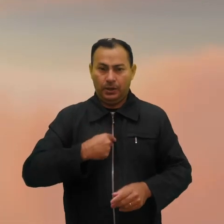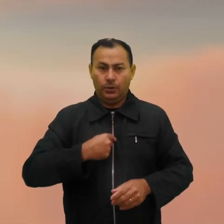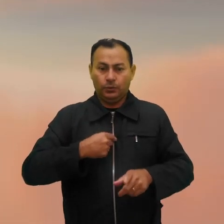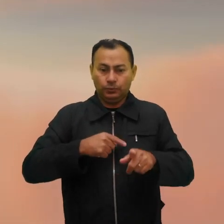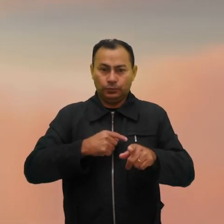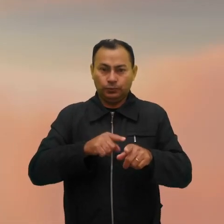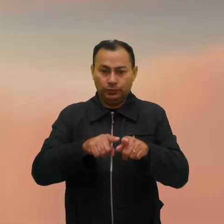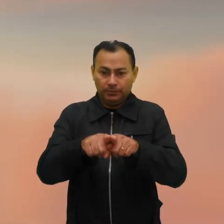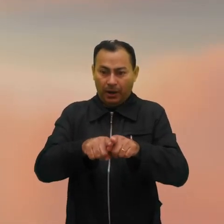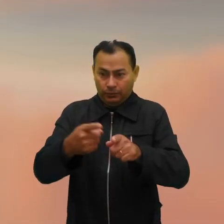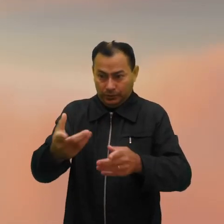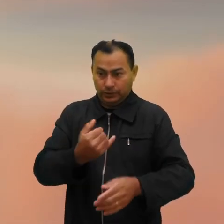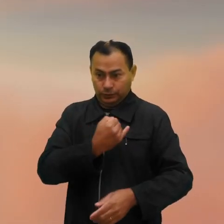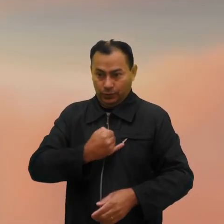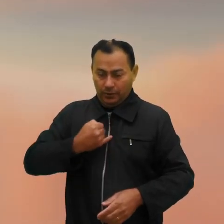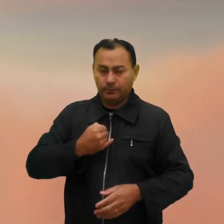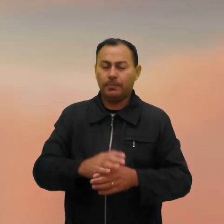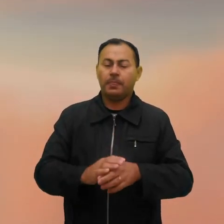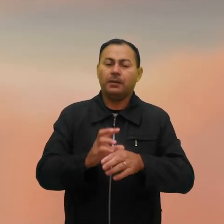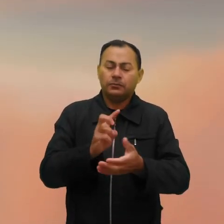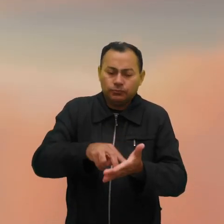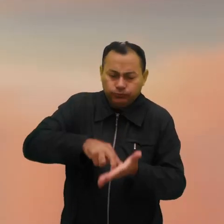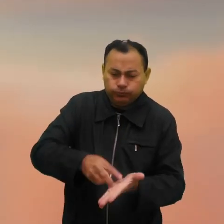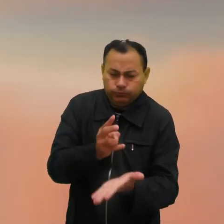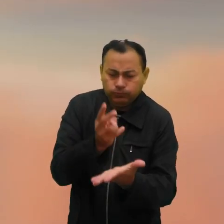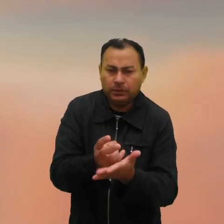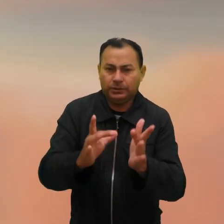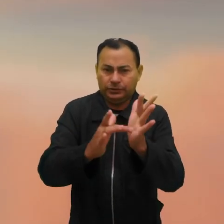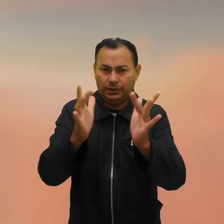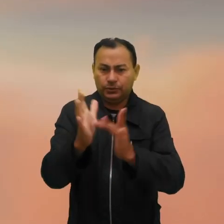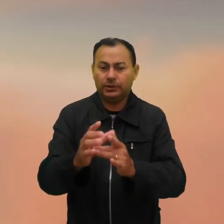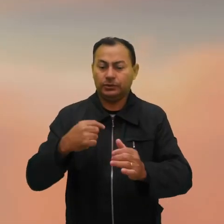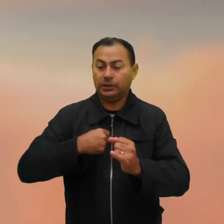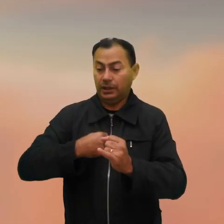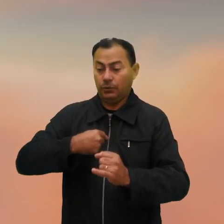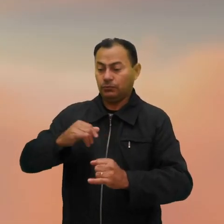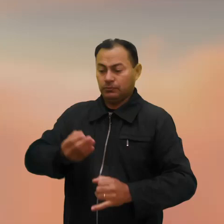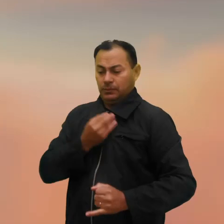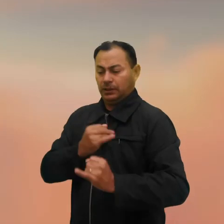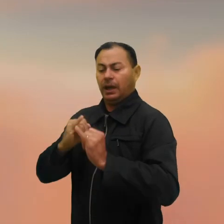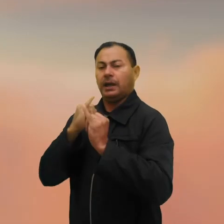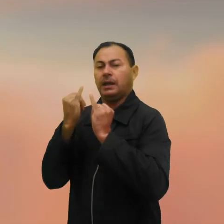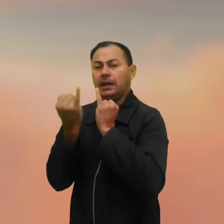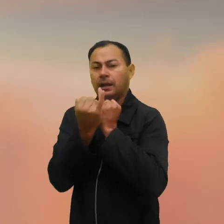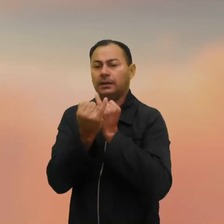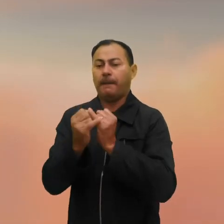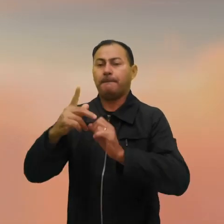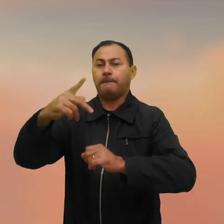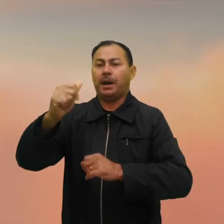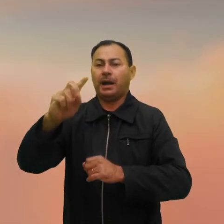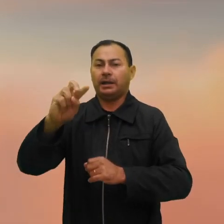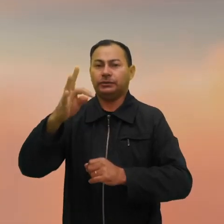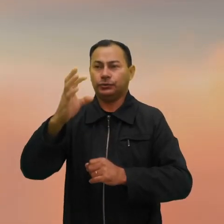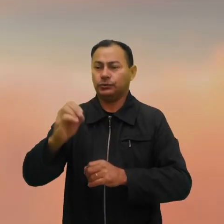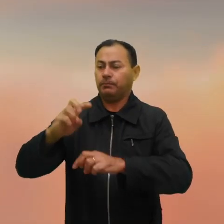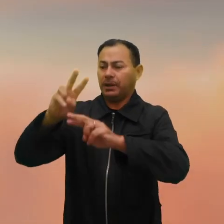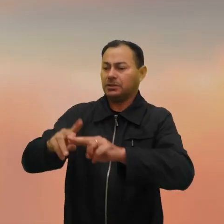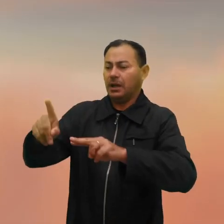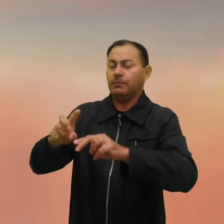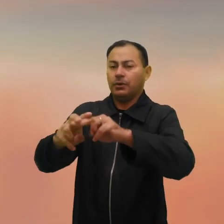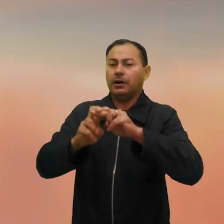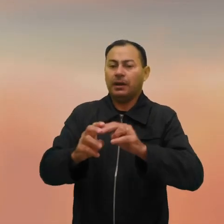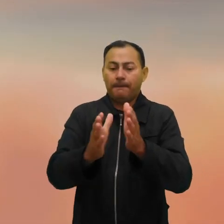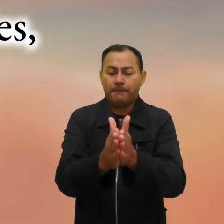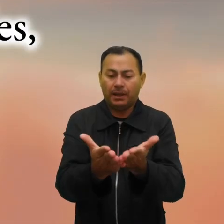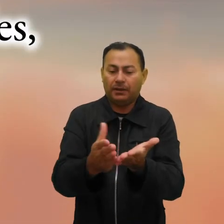no sofrimento, no reino e na perseverança em Jesus, estava na ilha de Patmos por causa da palavra de Deus e do testemunho